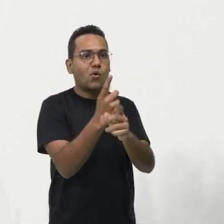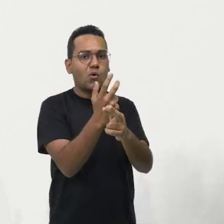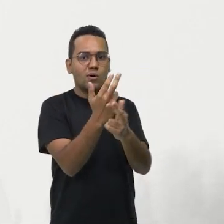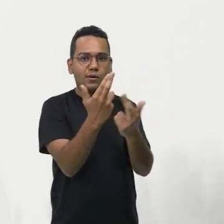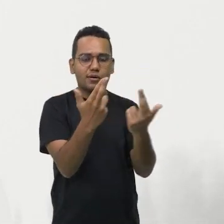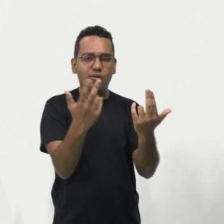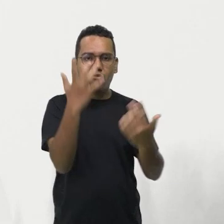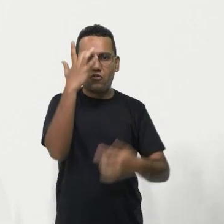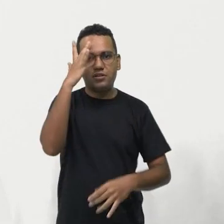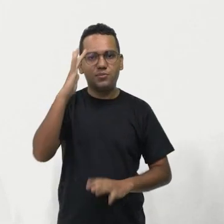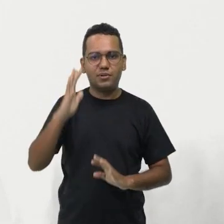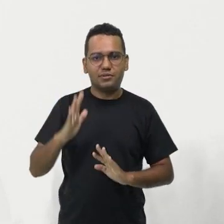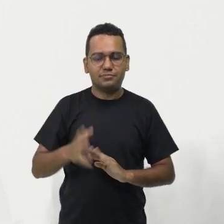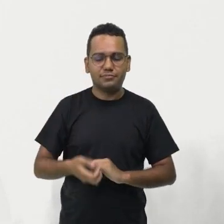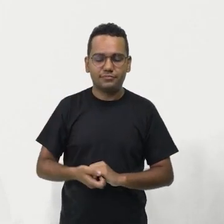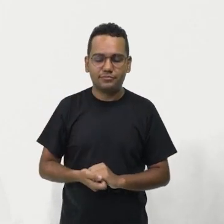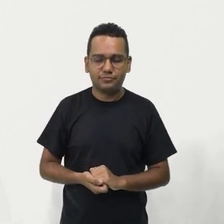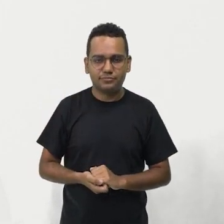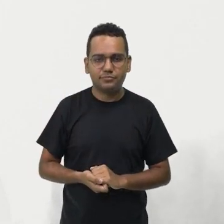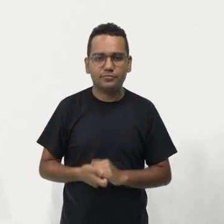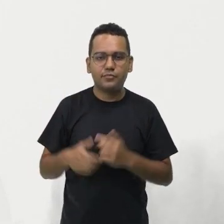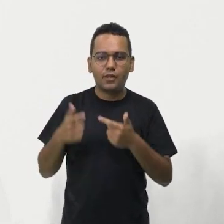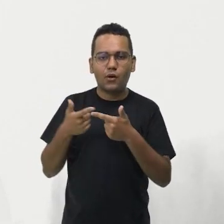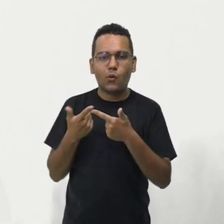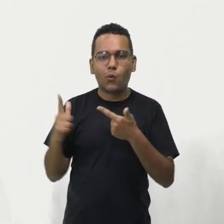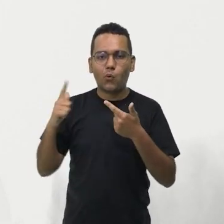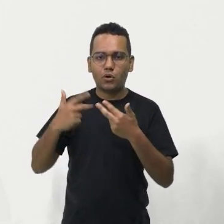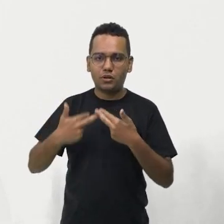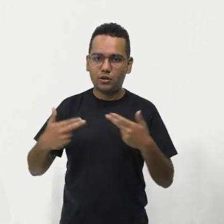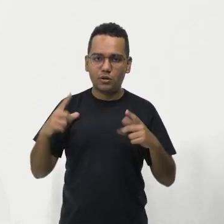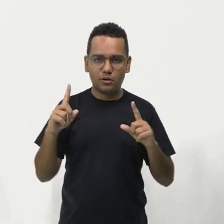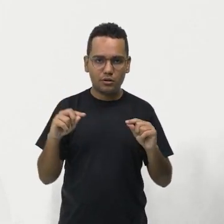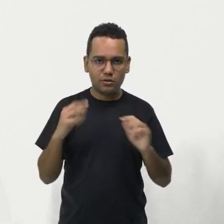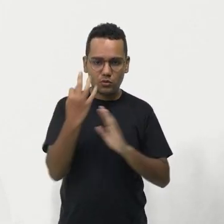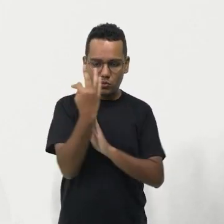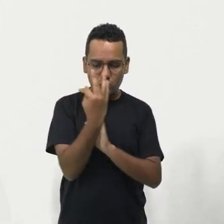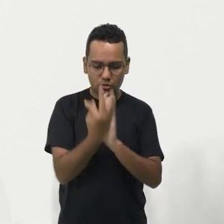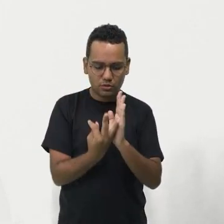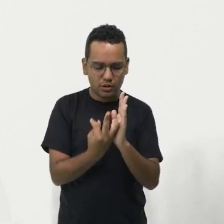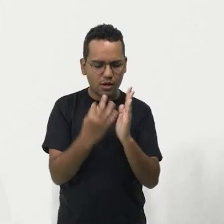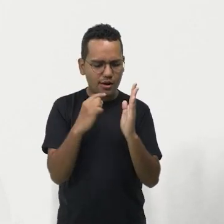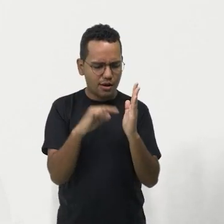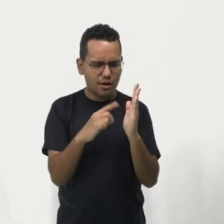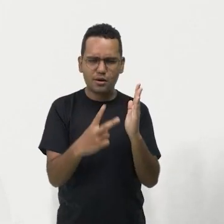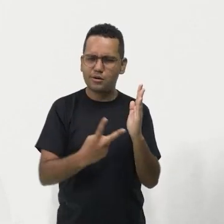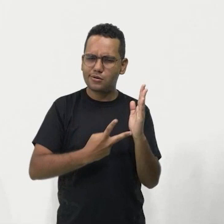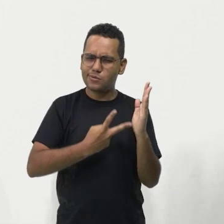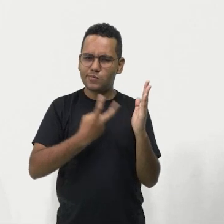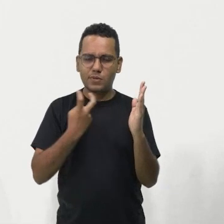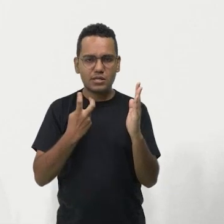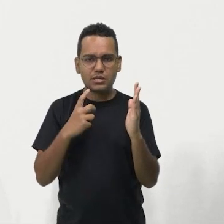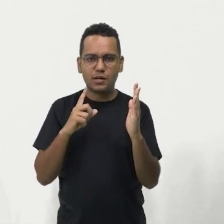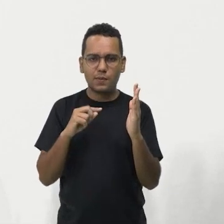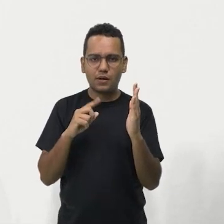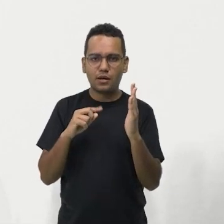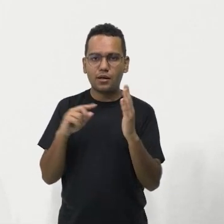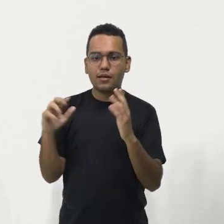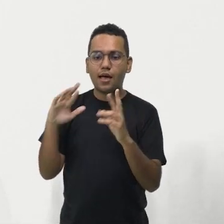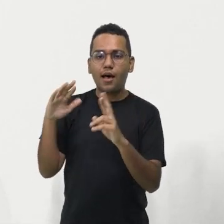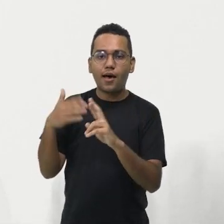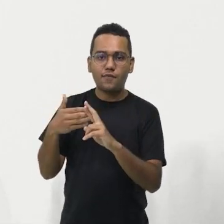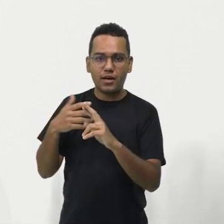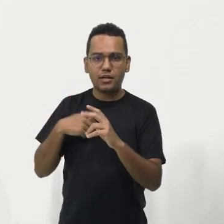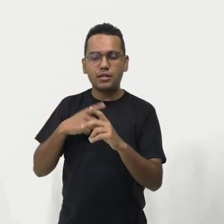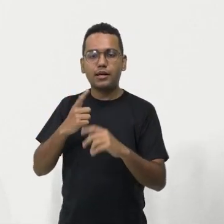local. E outra informação importante nesse texto. Percebam que aqui na referência indica para a gente até a data